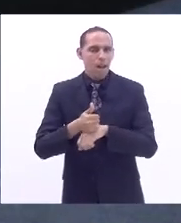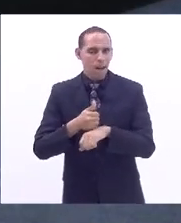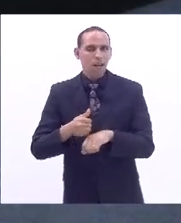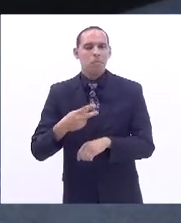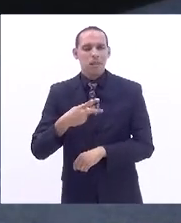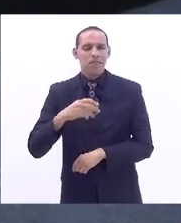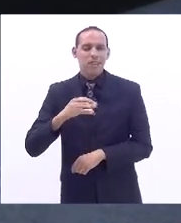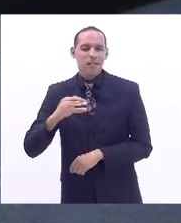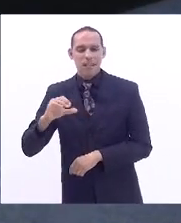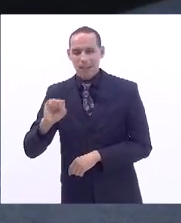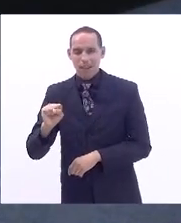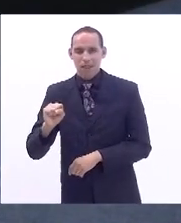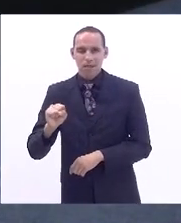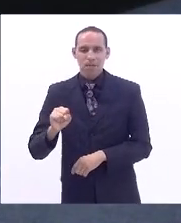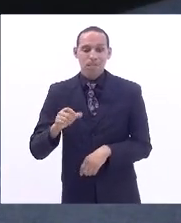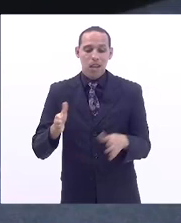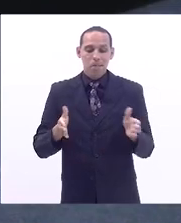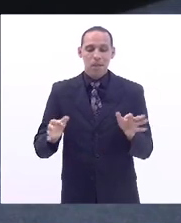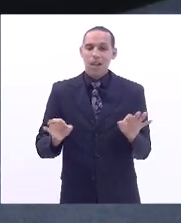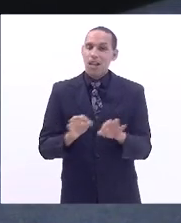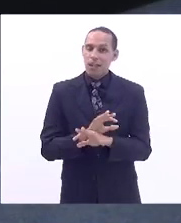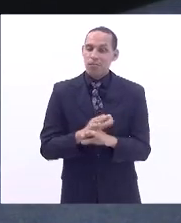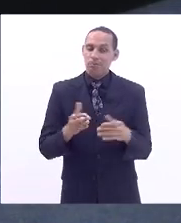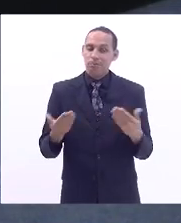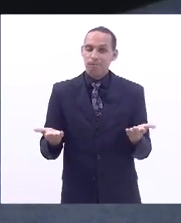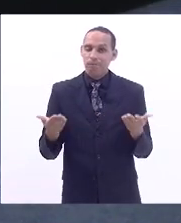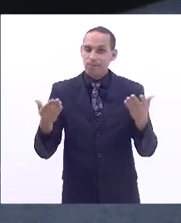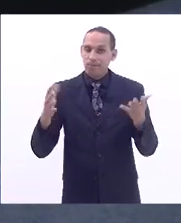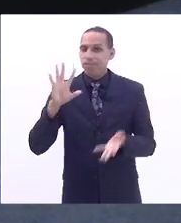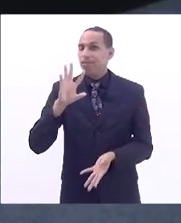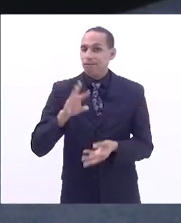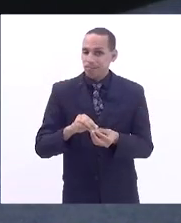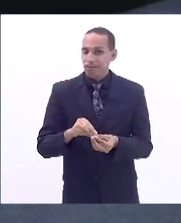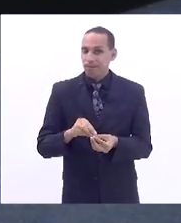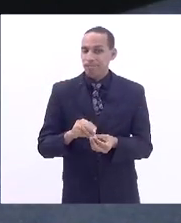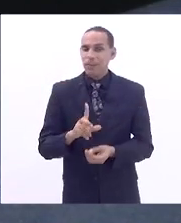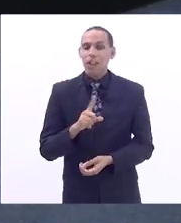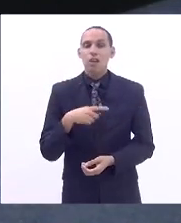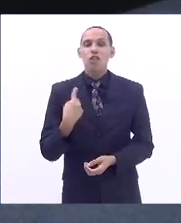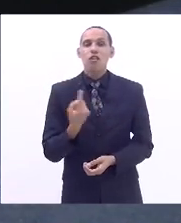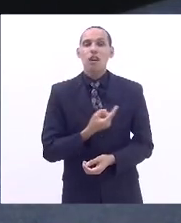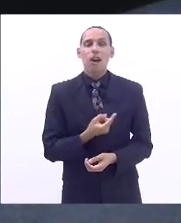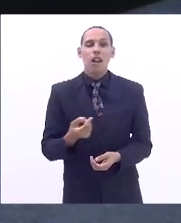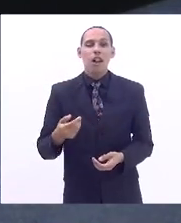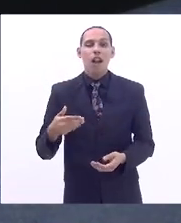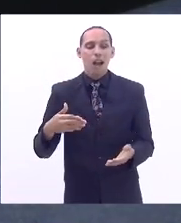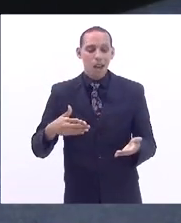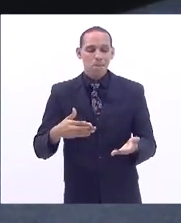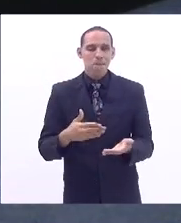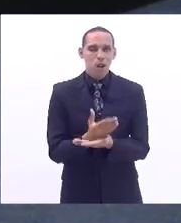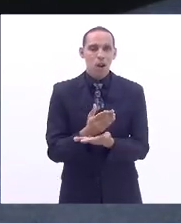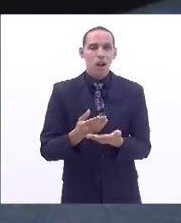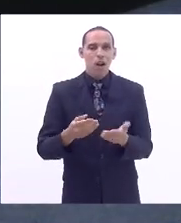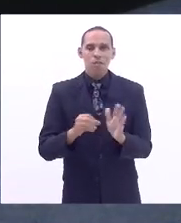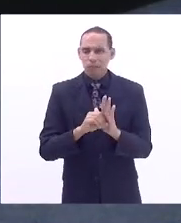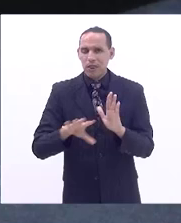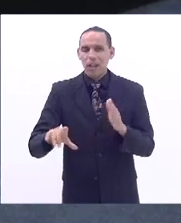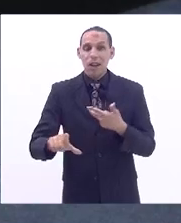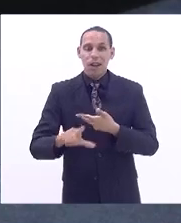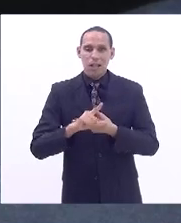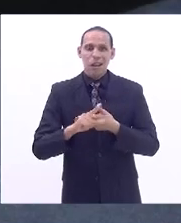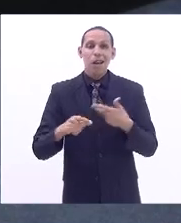carreiras e salários então eu tô querendo dizer senhor presidente que a gente precisa provar sua indicação